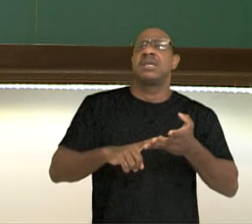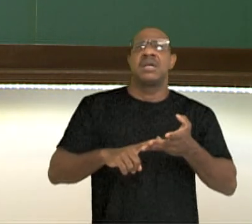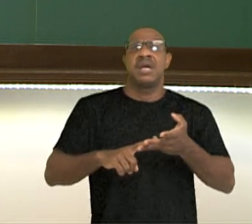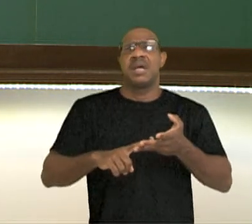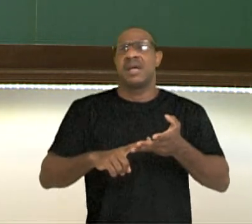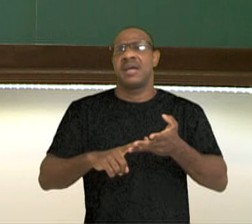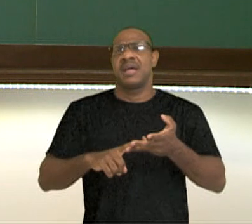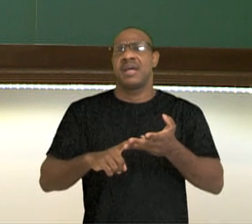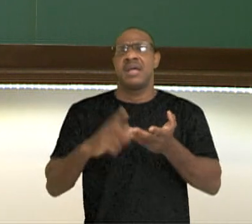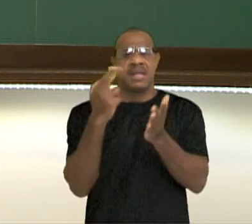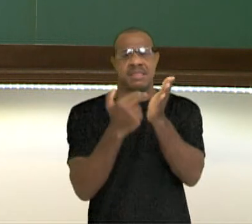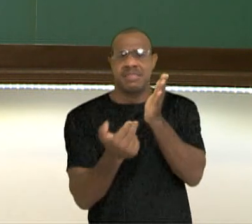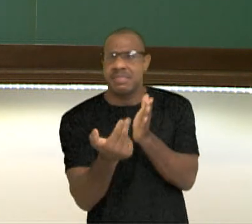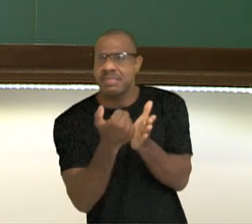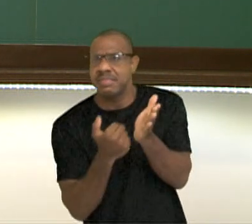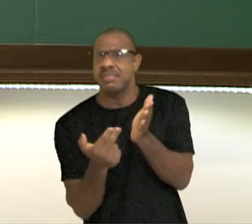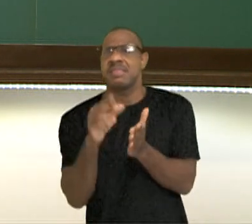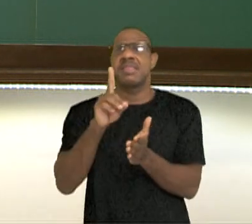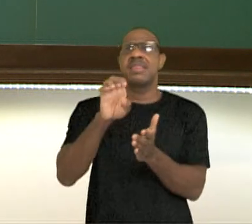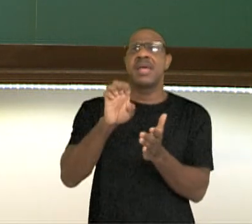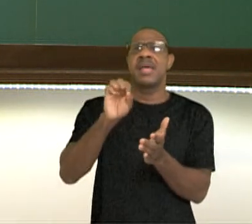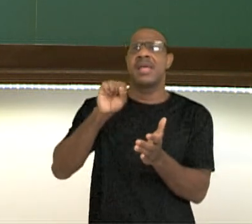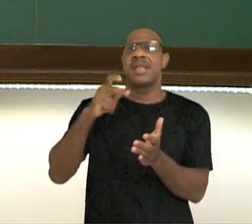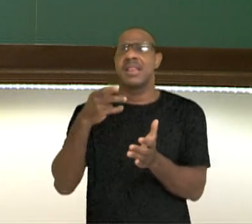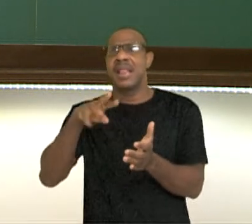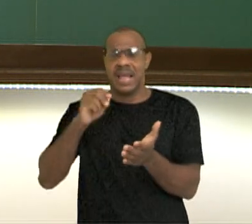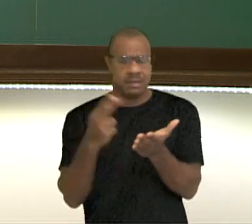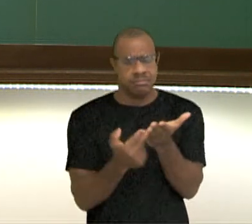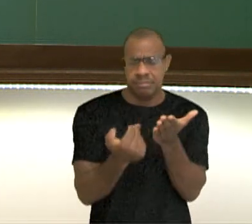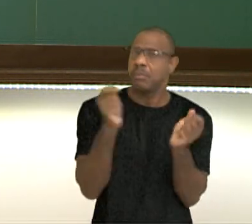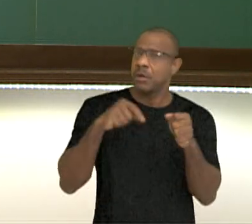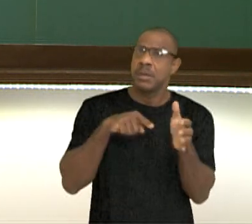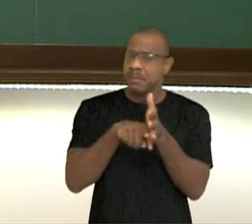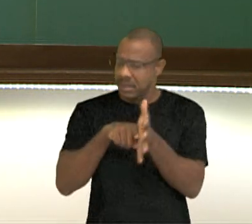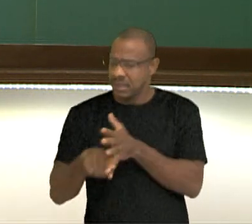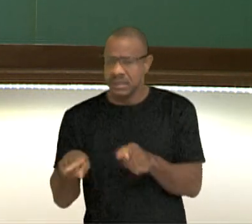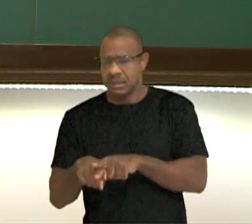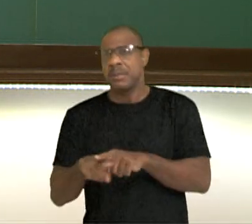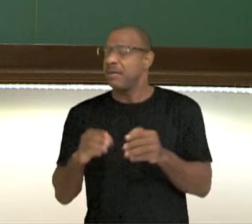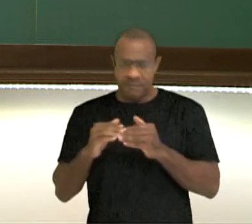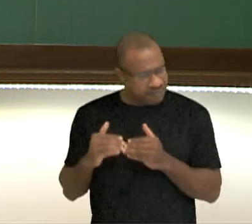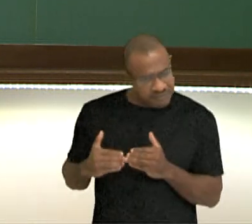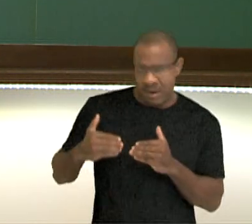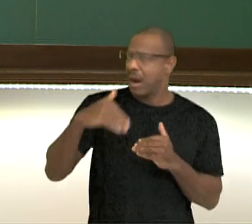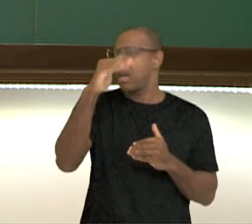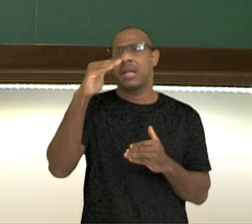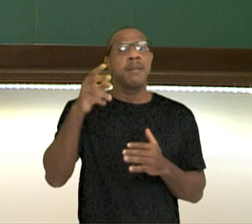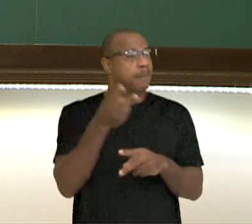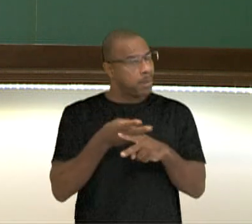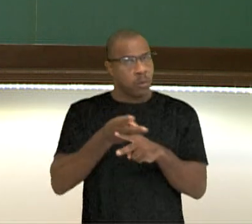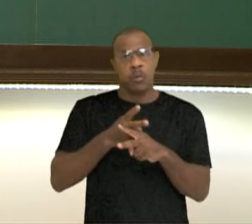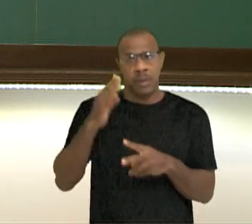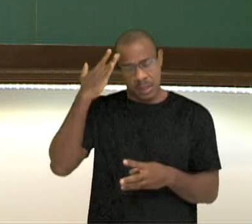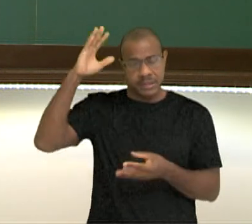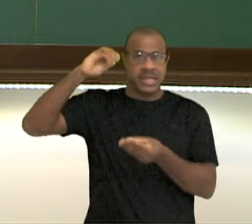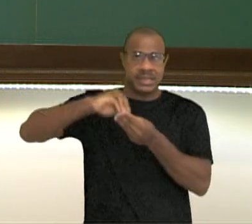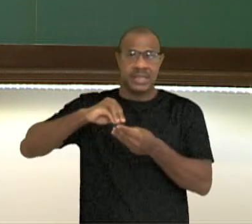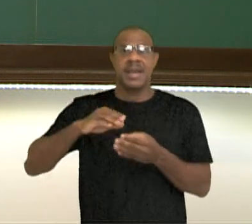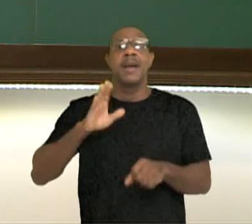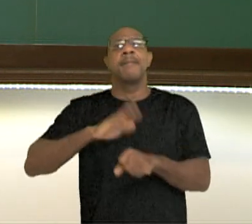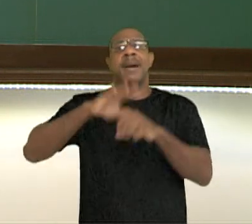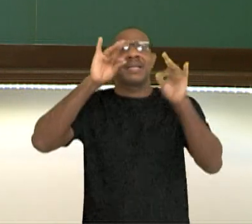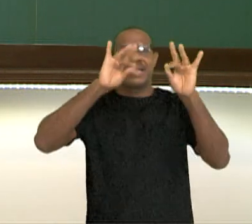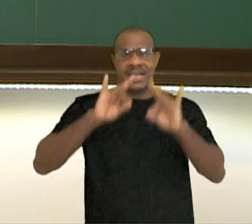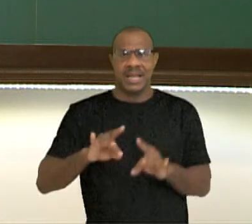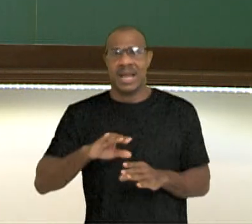é preciso. Isso amplia o conhecimento de vocês e vão além, tá? Procurem entender mais detalhadamente tudo